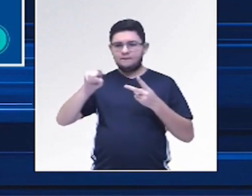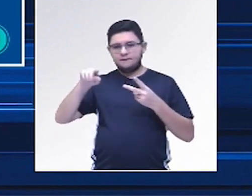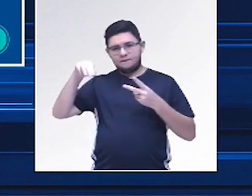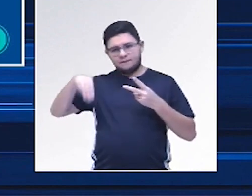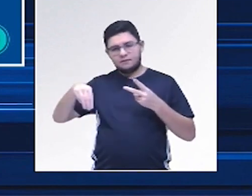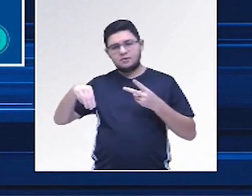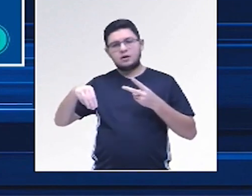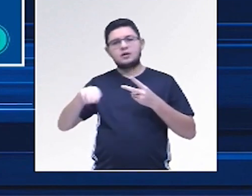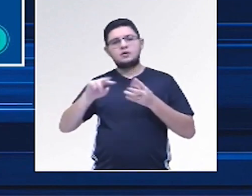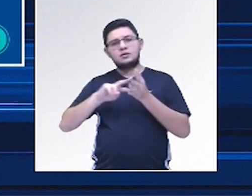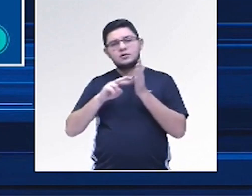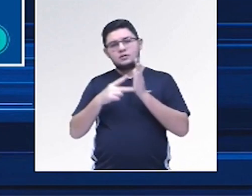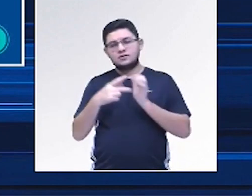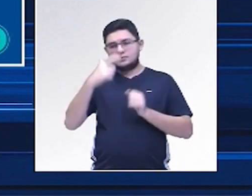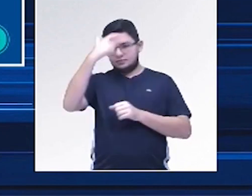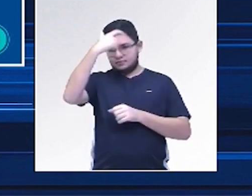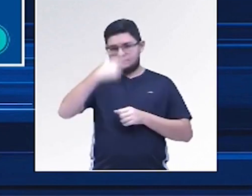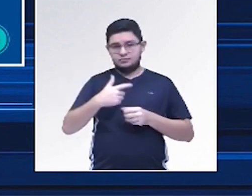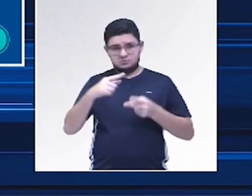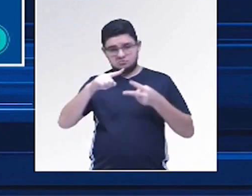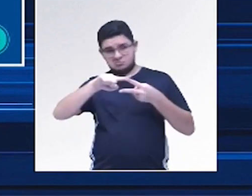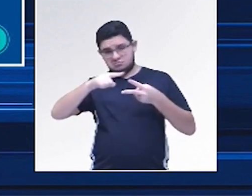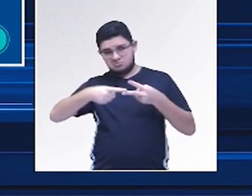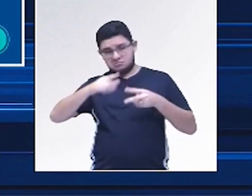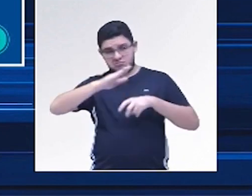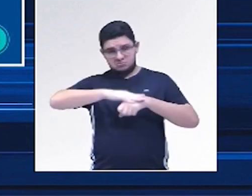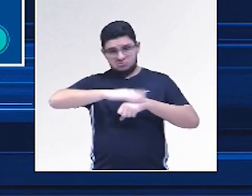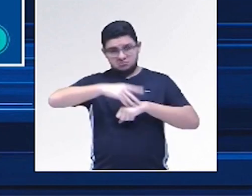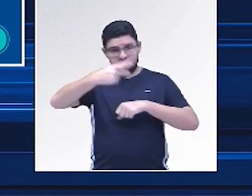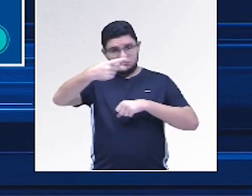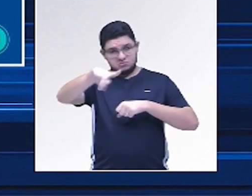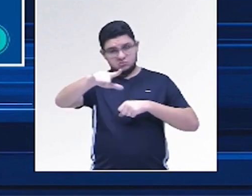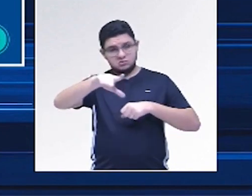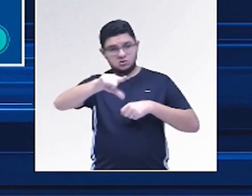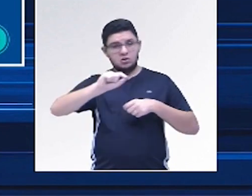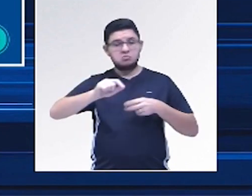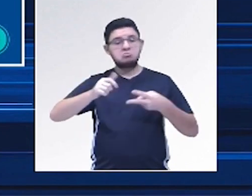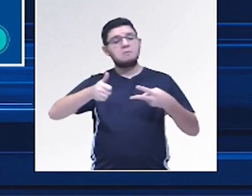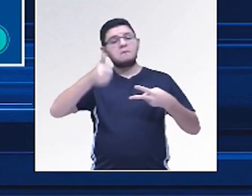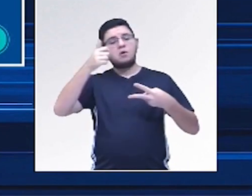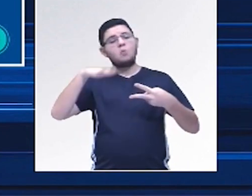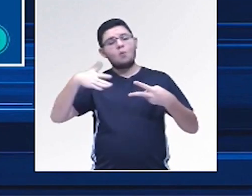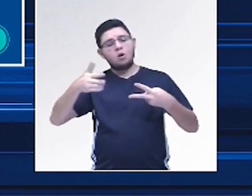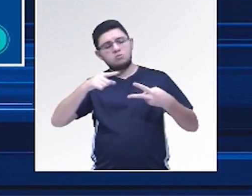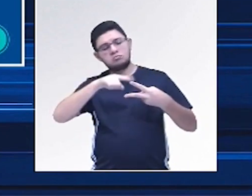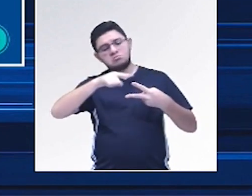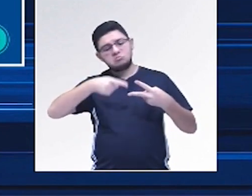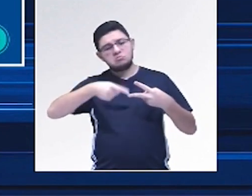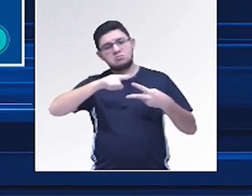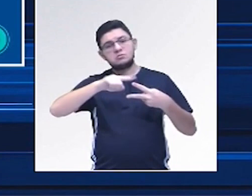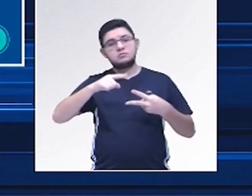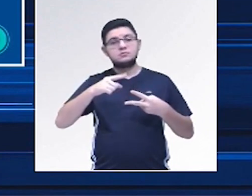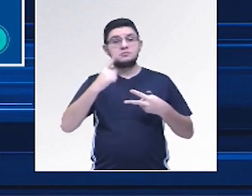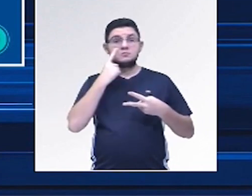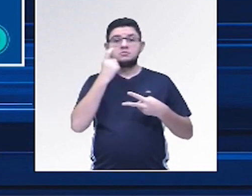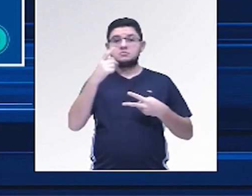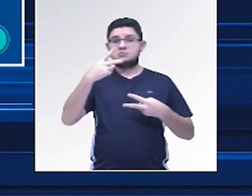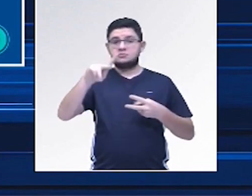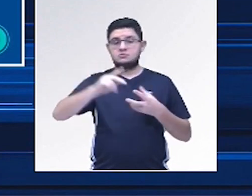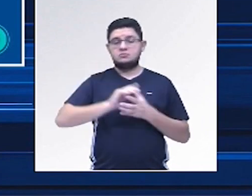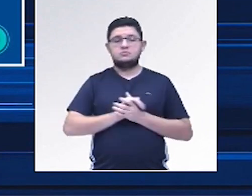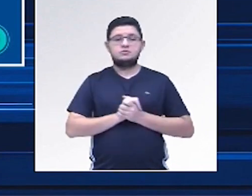Aí você escolhe a forma que você acha melhor para você. E vimos também as formas, né, de dizer prazer em conhecer você. Vamos ver a